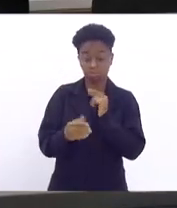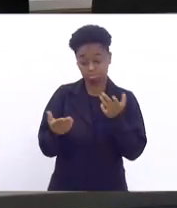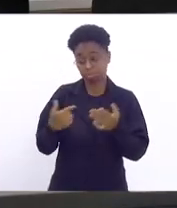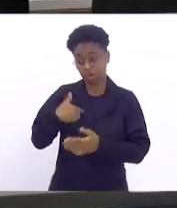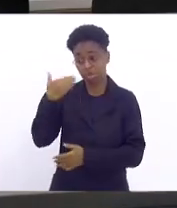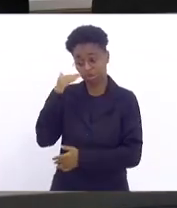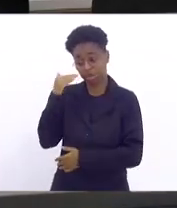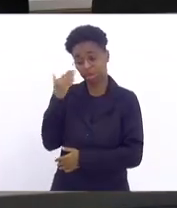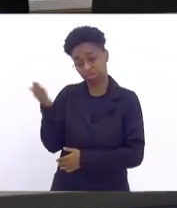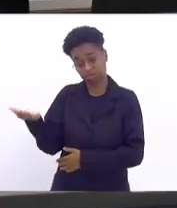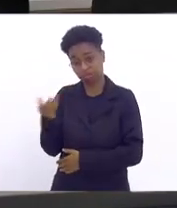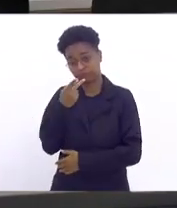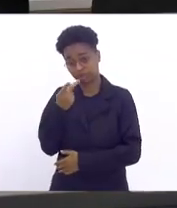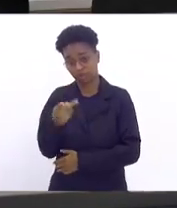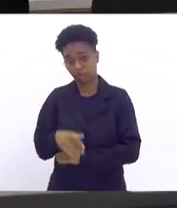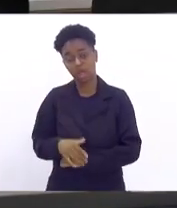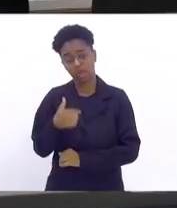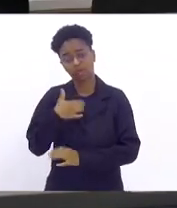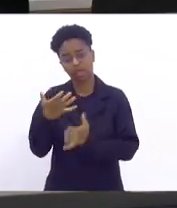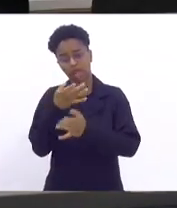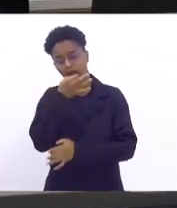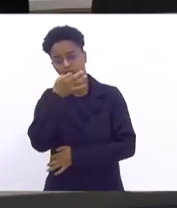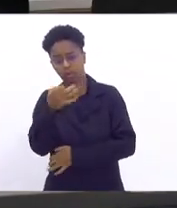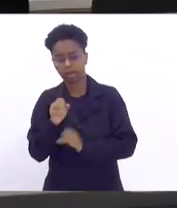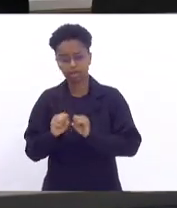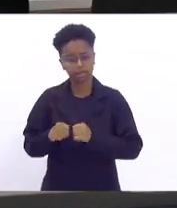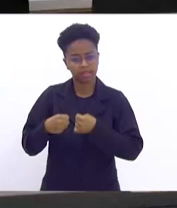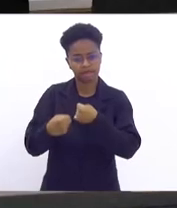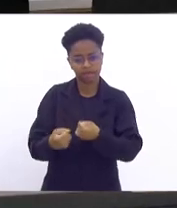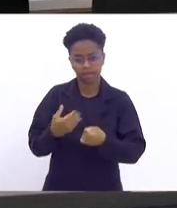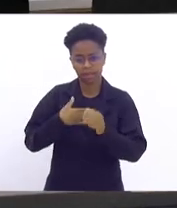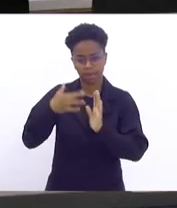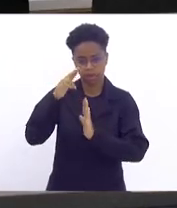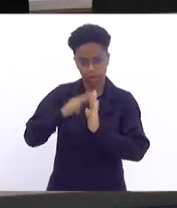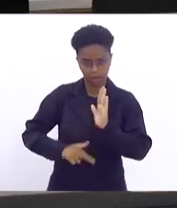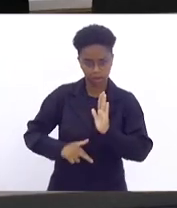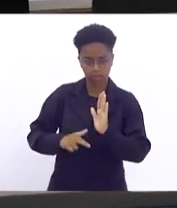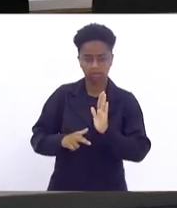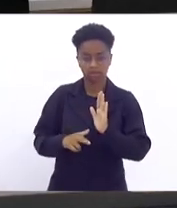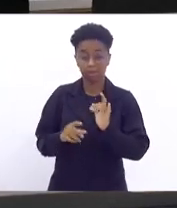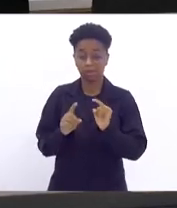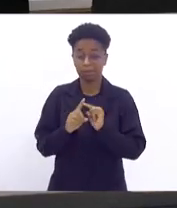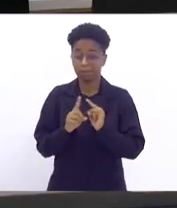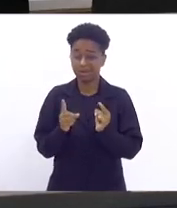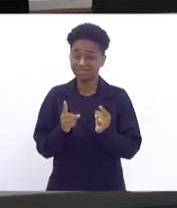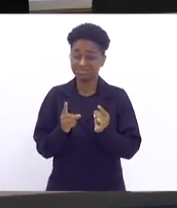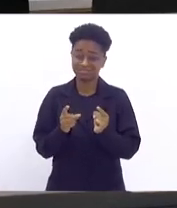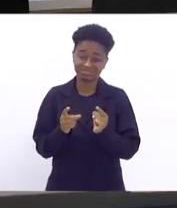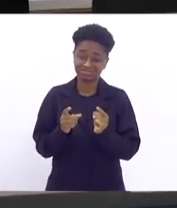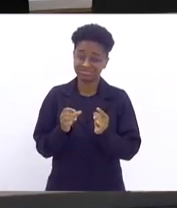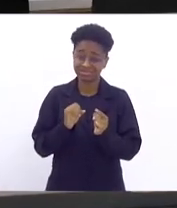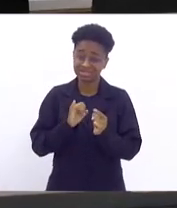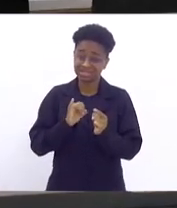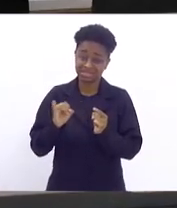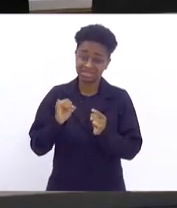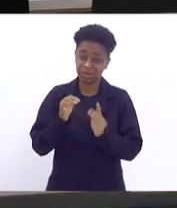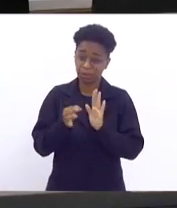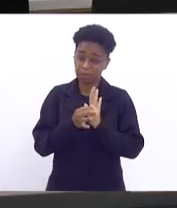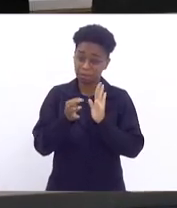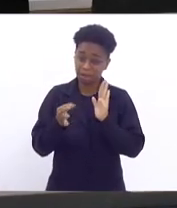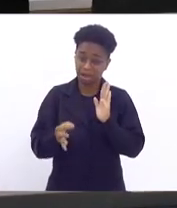entendo que o relator fala não eu quero argumentar para defender o meu relatório tá sendo questionado mas no caso do parecia